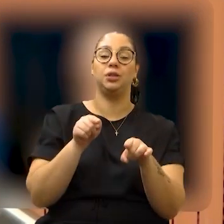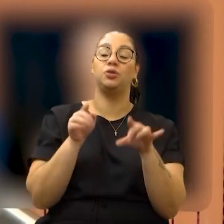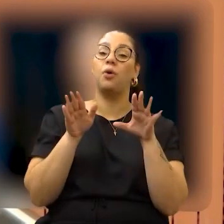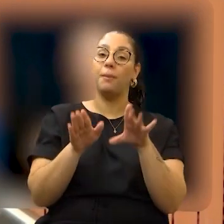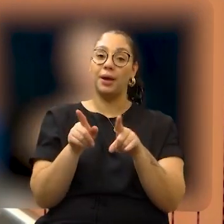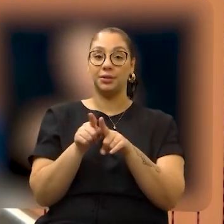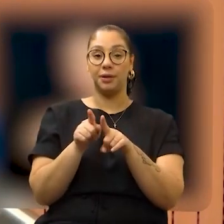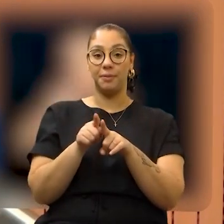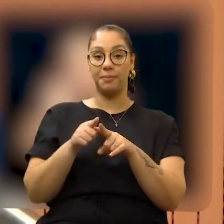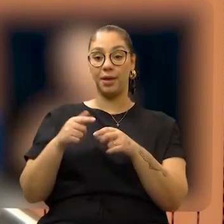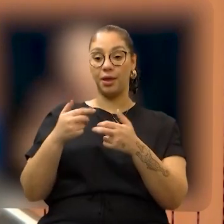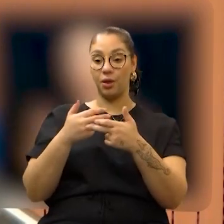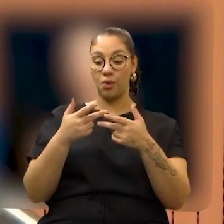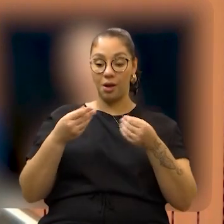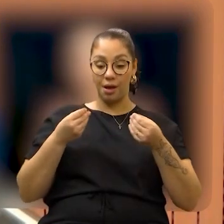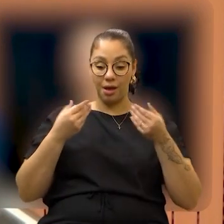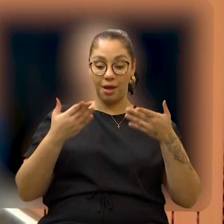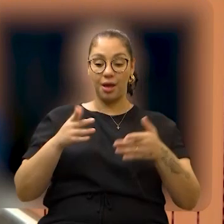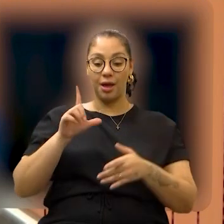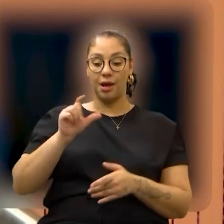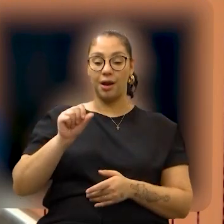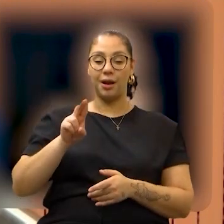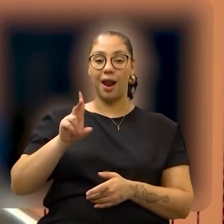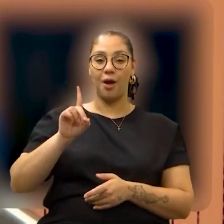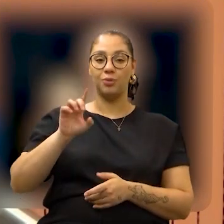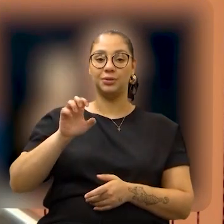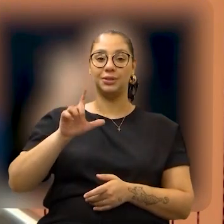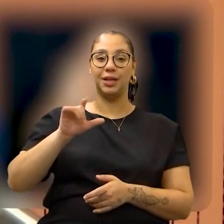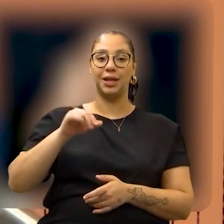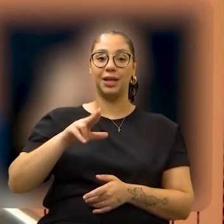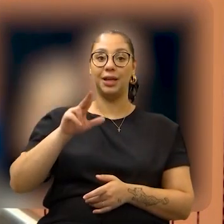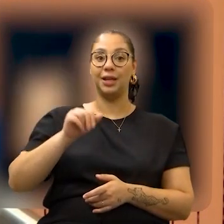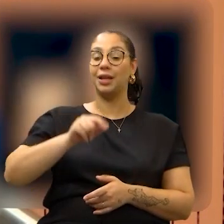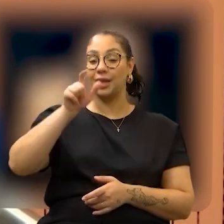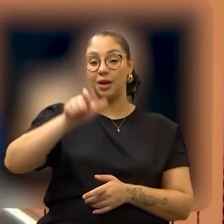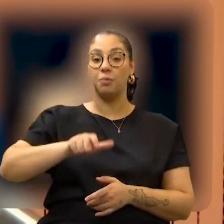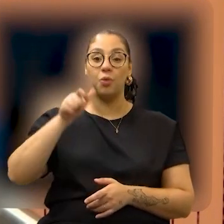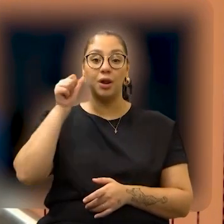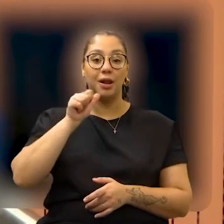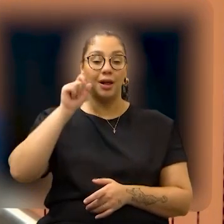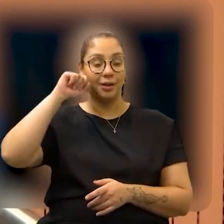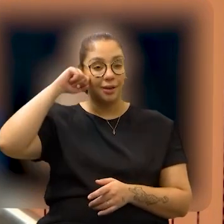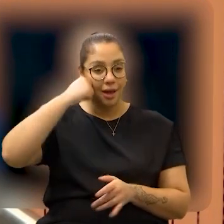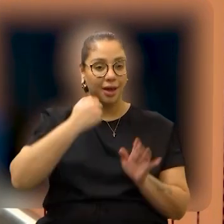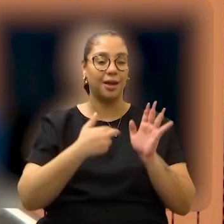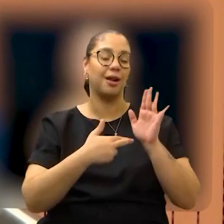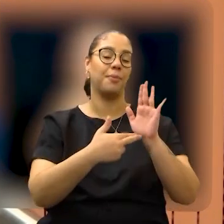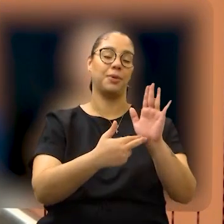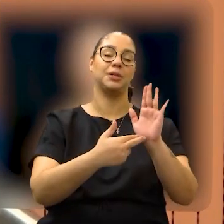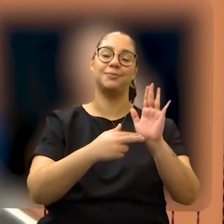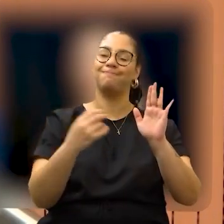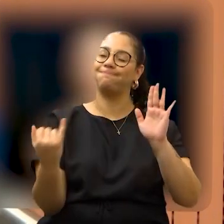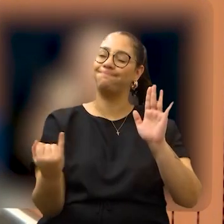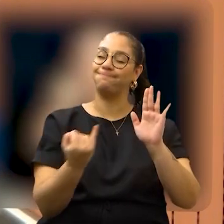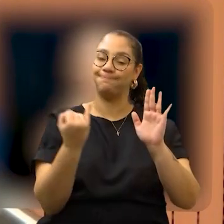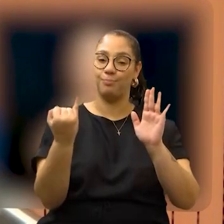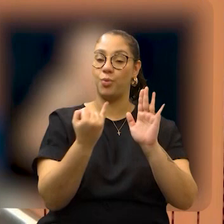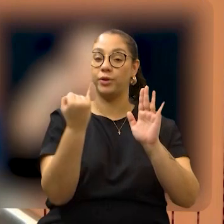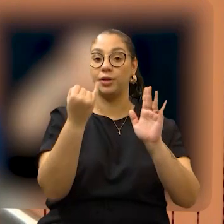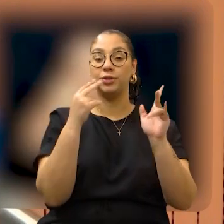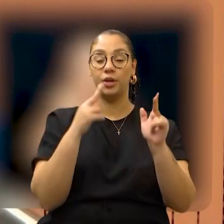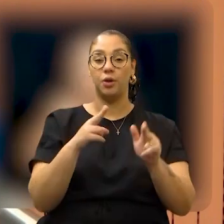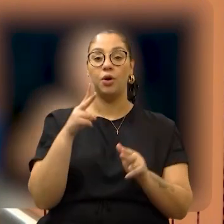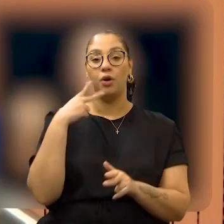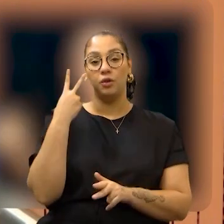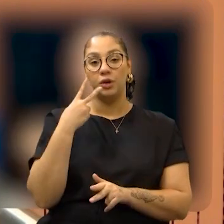né, mas deixar o legado de Laudelina, que é uma das vozes, né, uma mulher negra, que foi